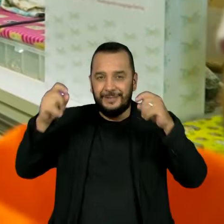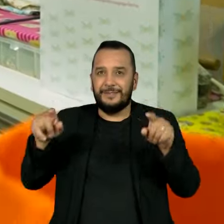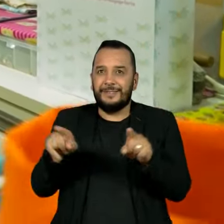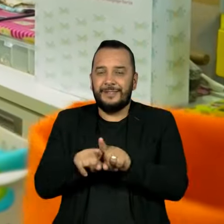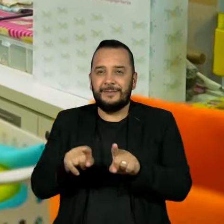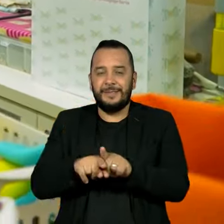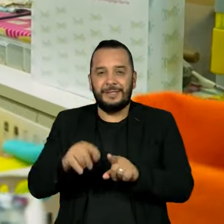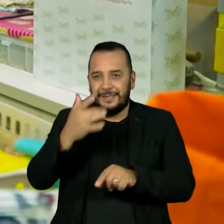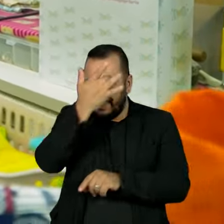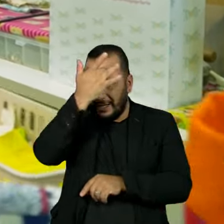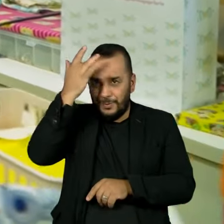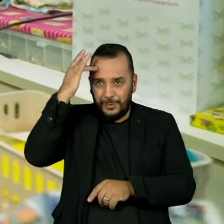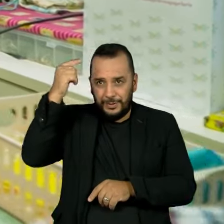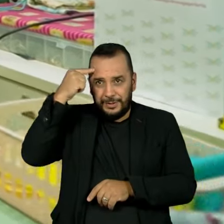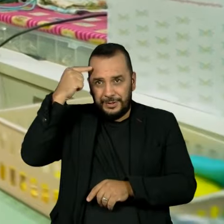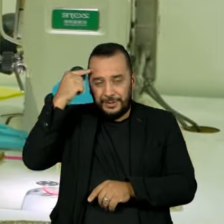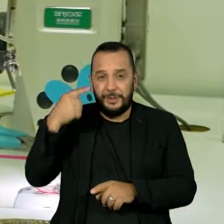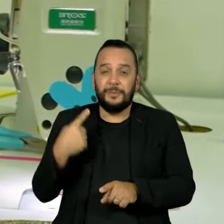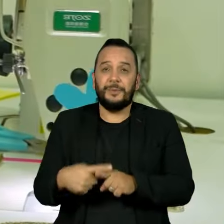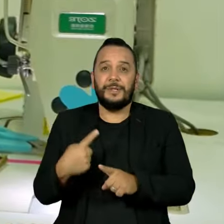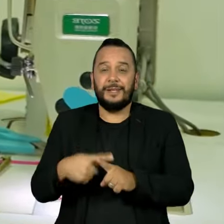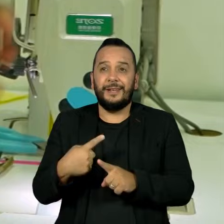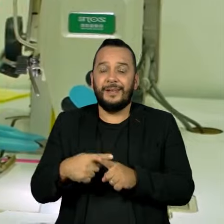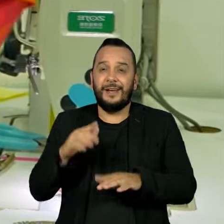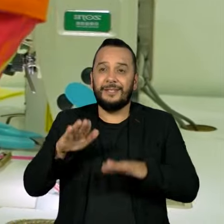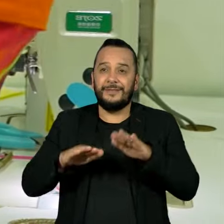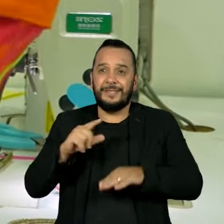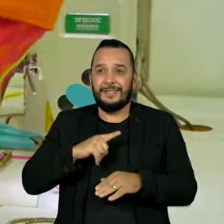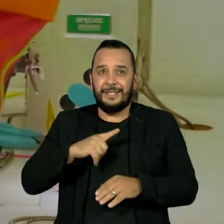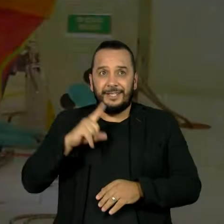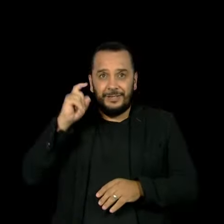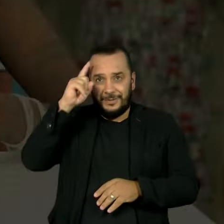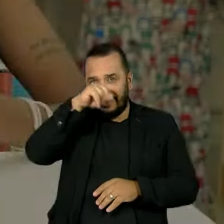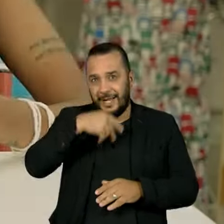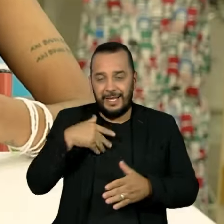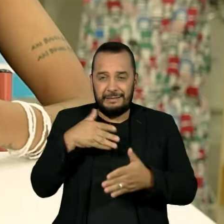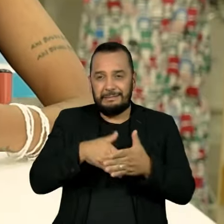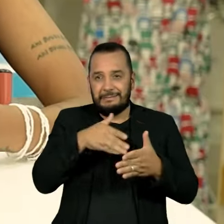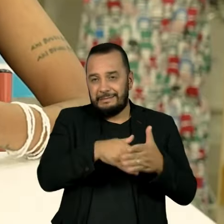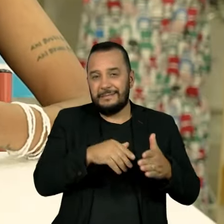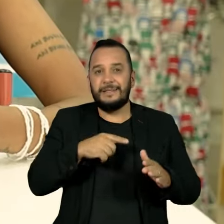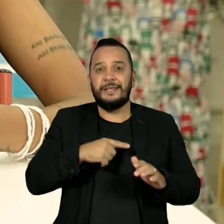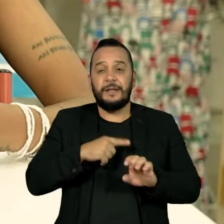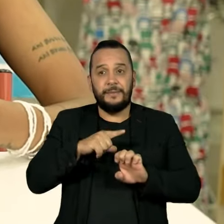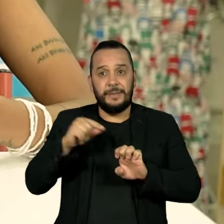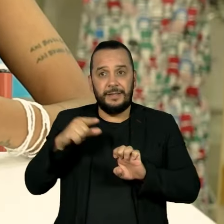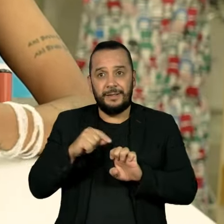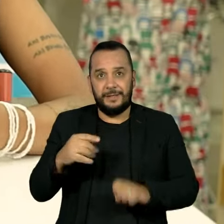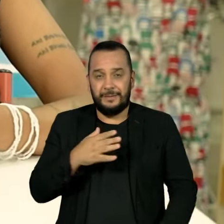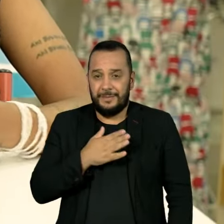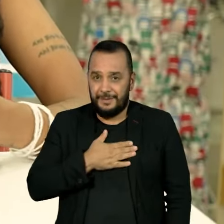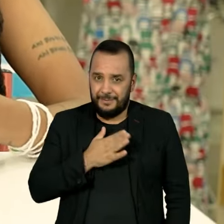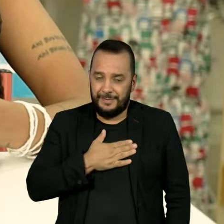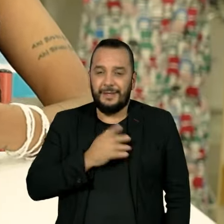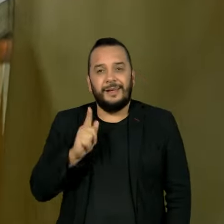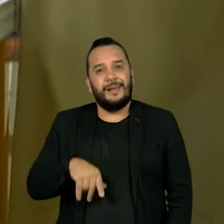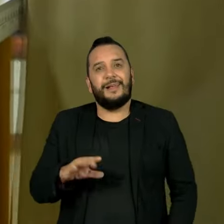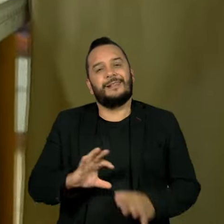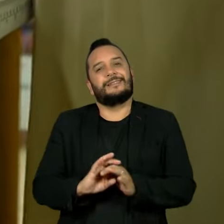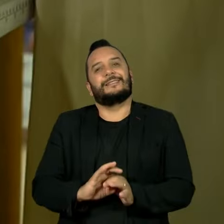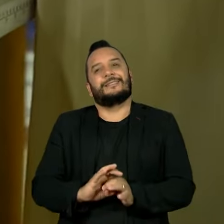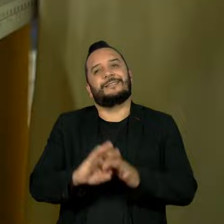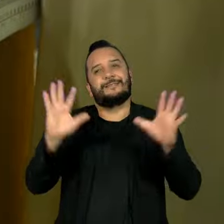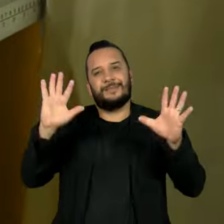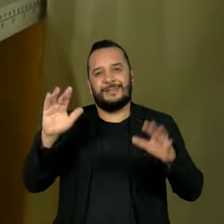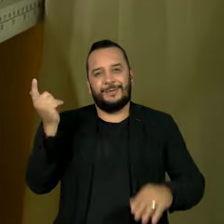saúde emocional, porque mesmo com tantas dificuldades, né, empreender para mim é liberdade.